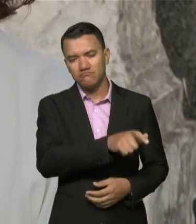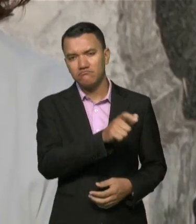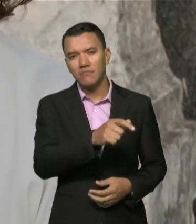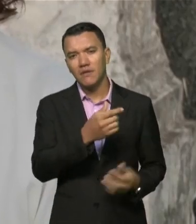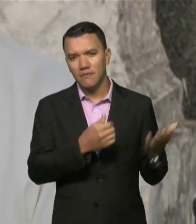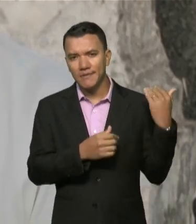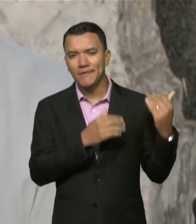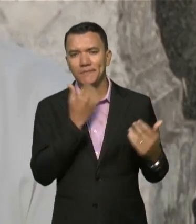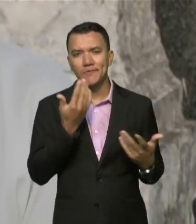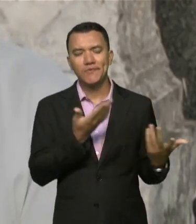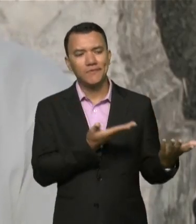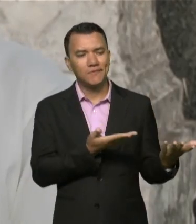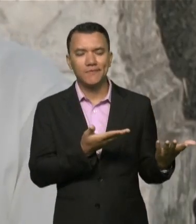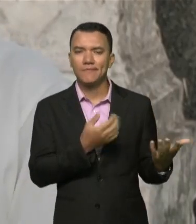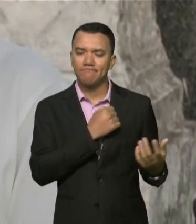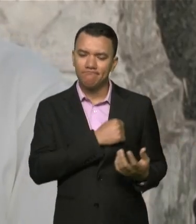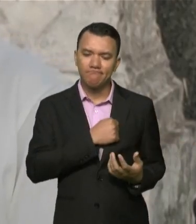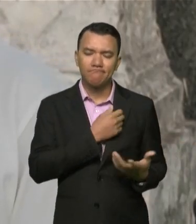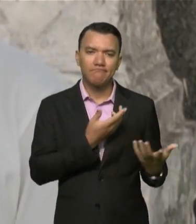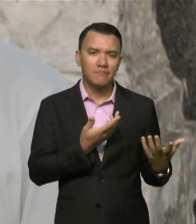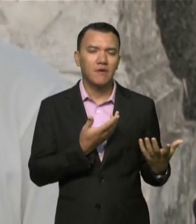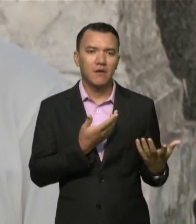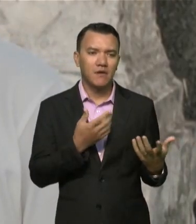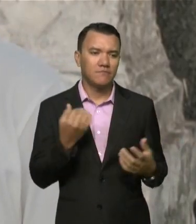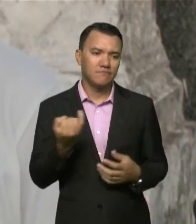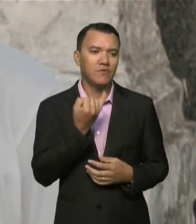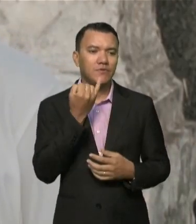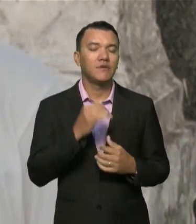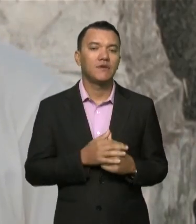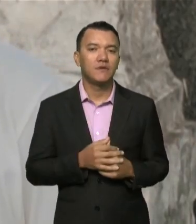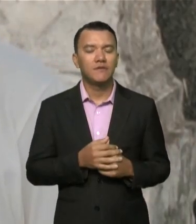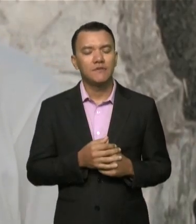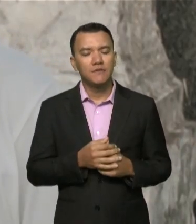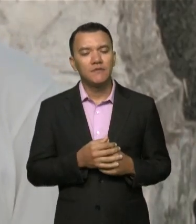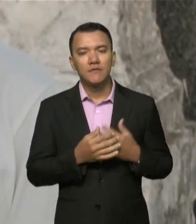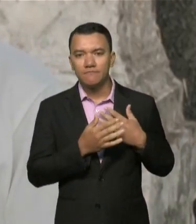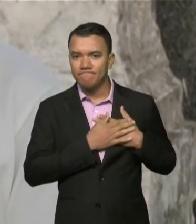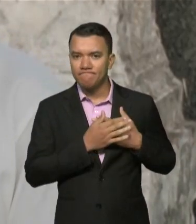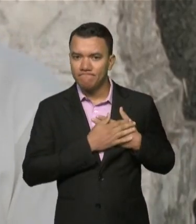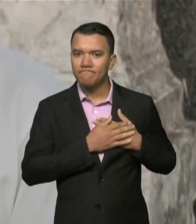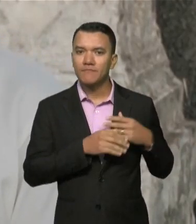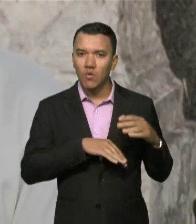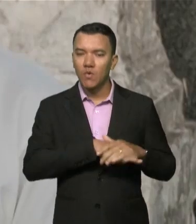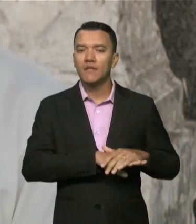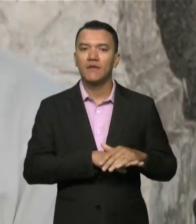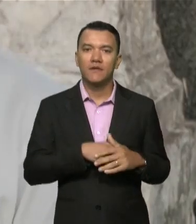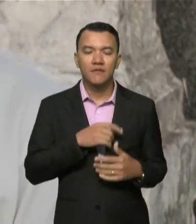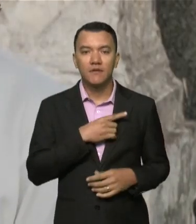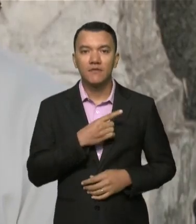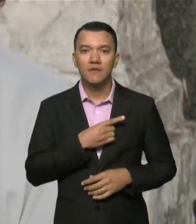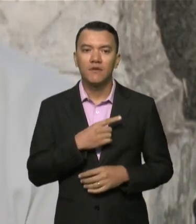vida da gente, né? A gente não pode abandonar. É sempre guardado aqui no coração. Eu venho todo ano, estou